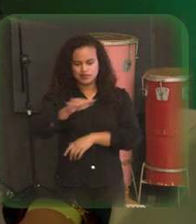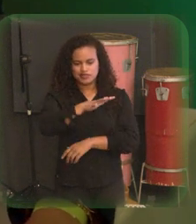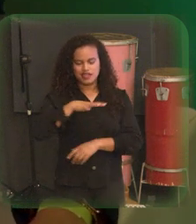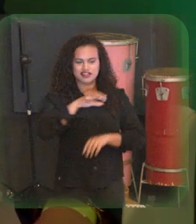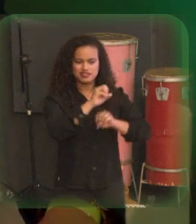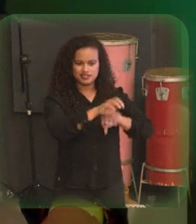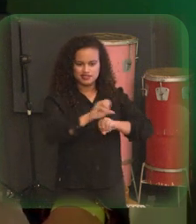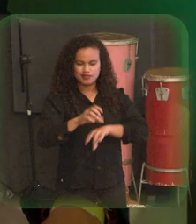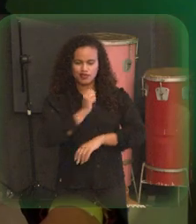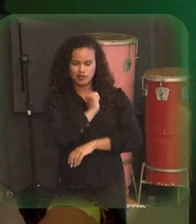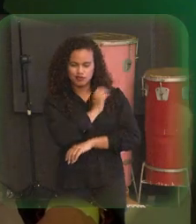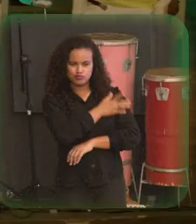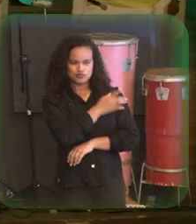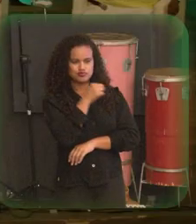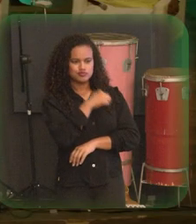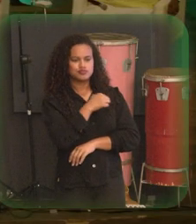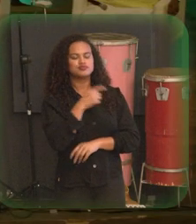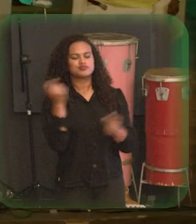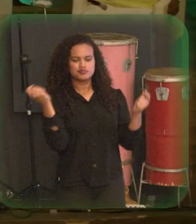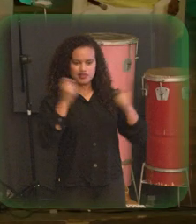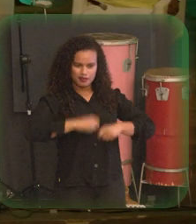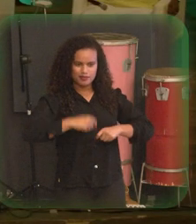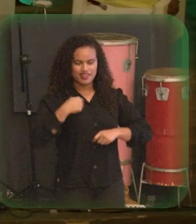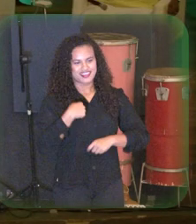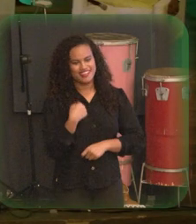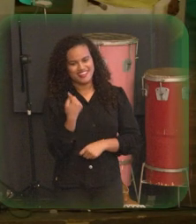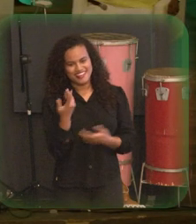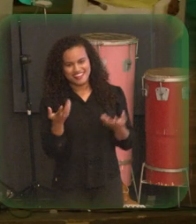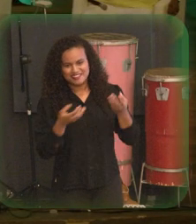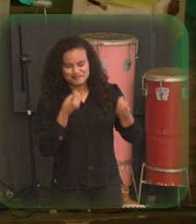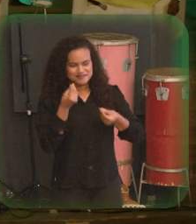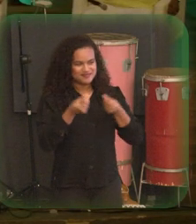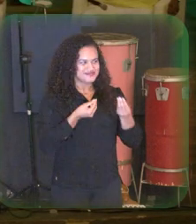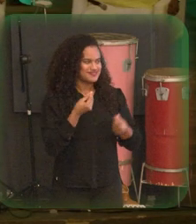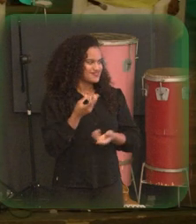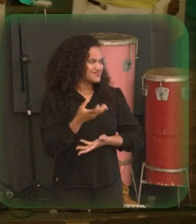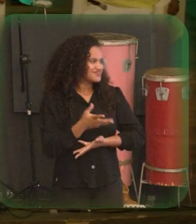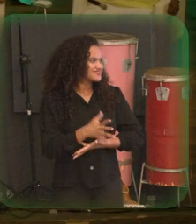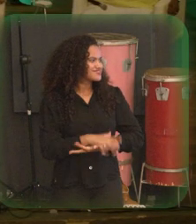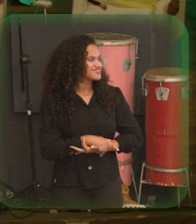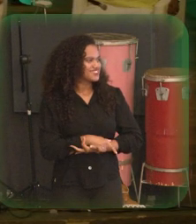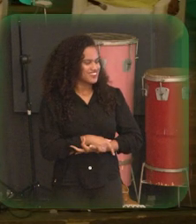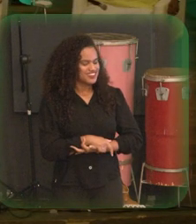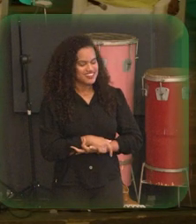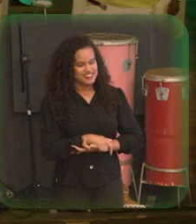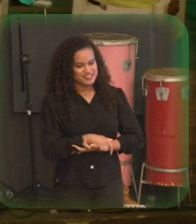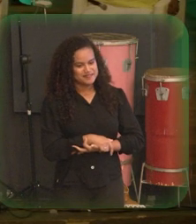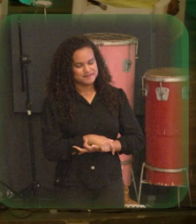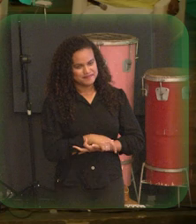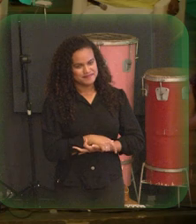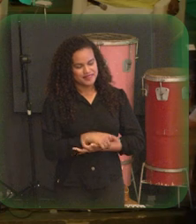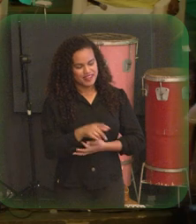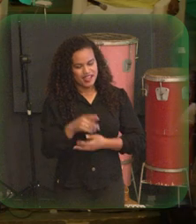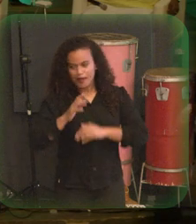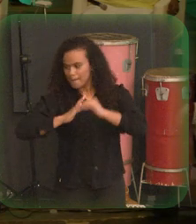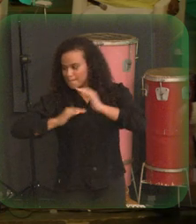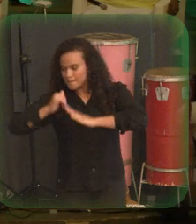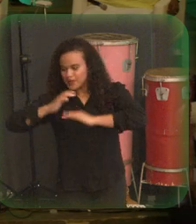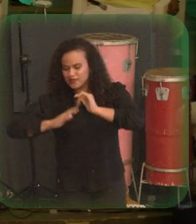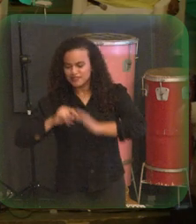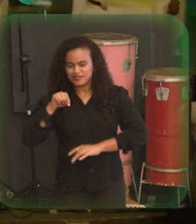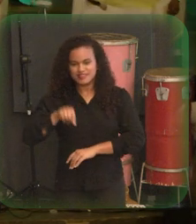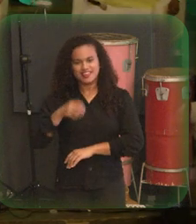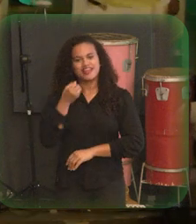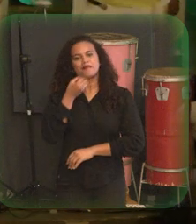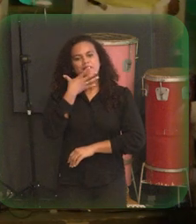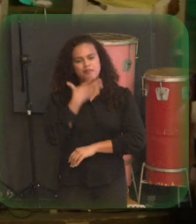instituição tão competente, eu sou suspeita para falar, né? Mas tão competente, com profissionais tão bons,